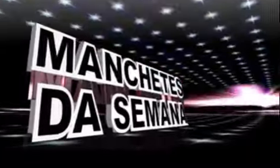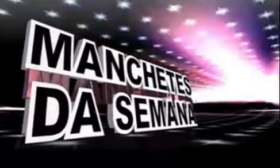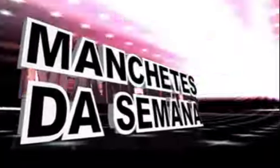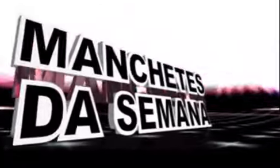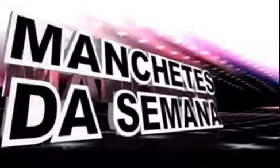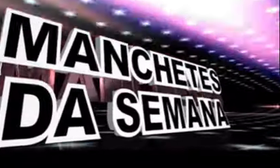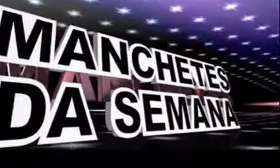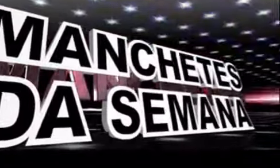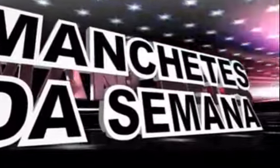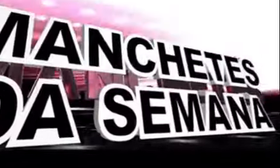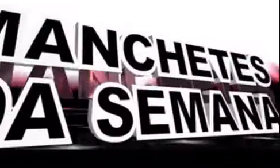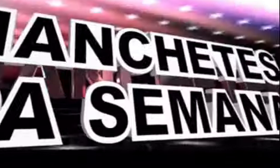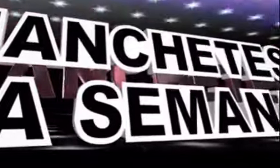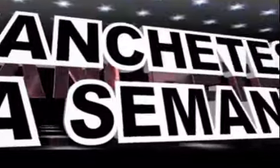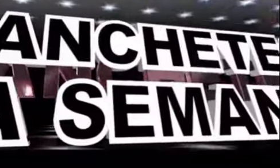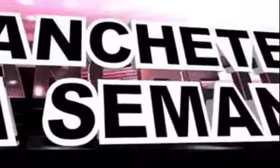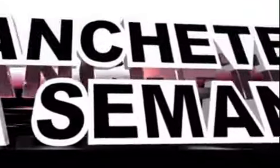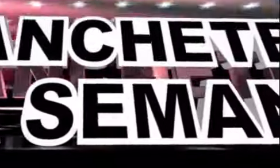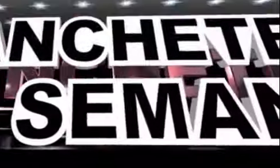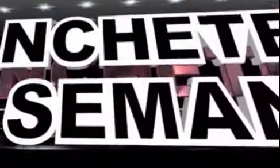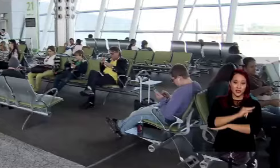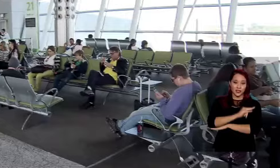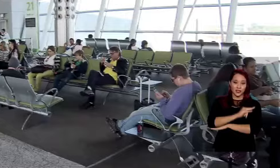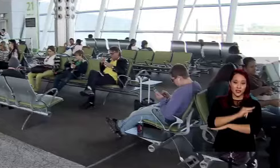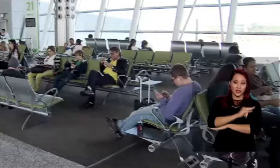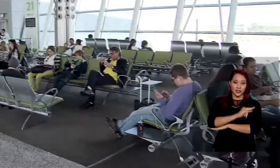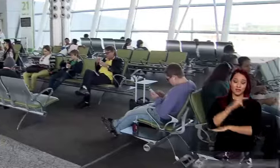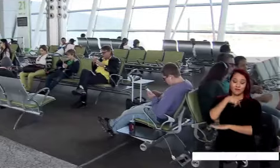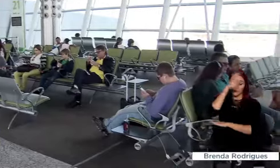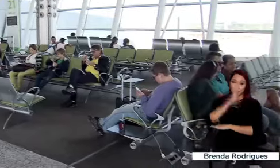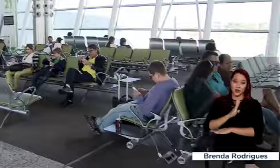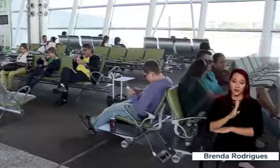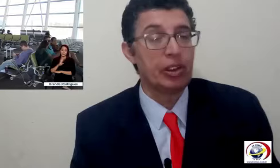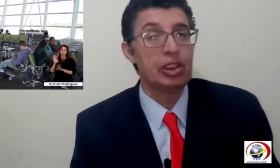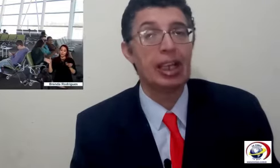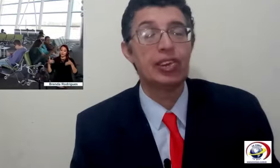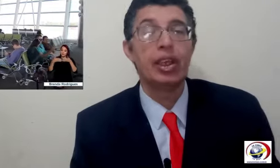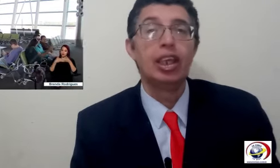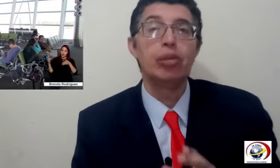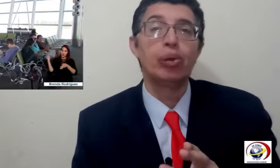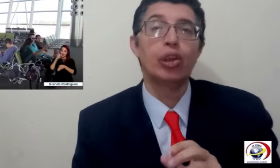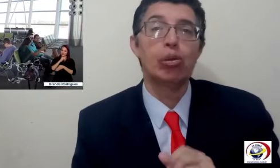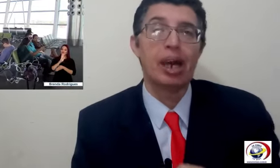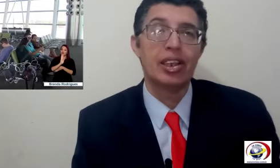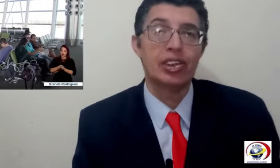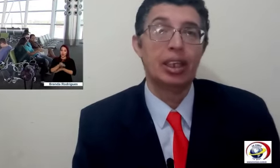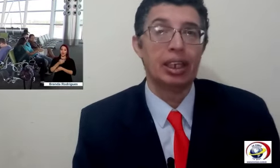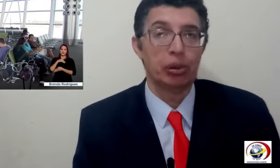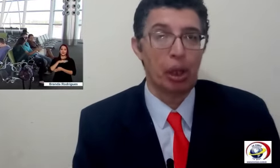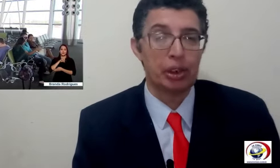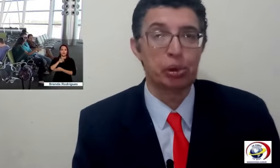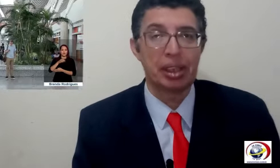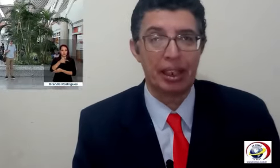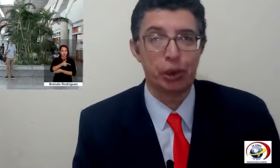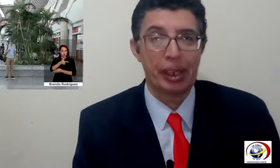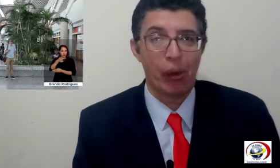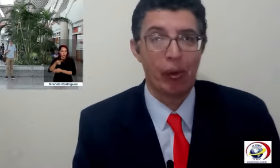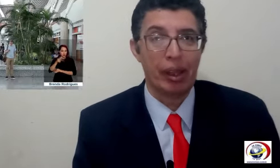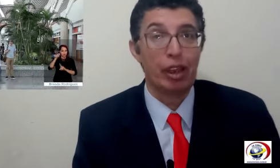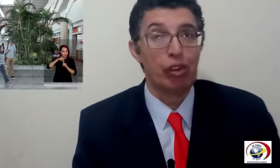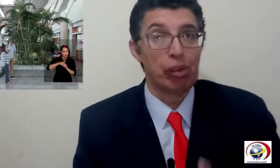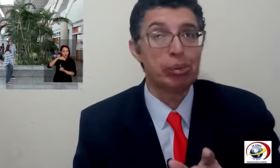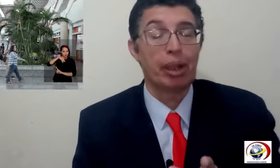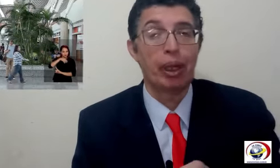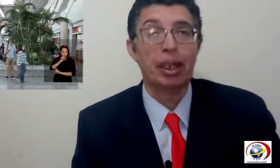você, tem o momento do esporte, tem também aí para você aquelas notícias policiais e muito mais em nosso